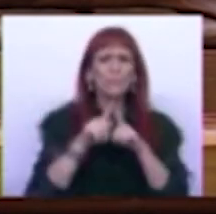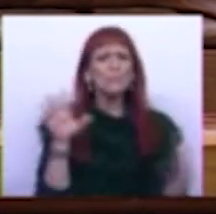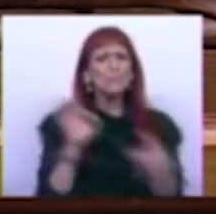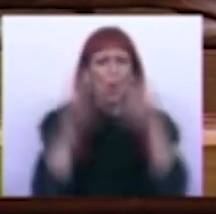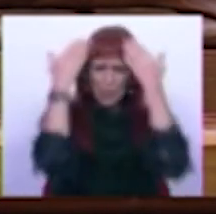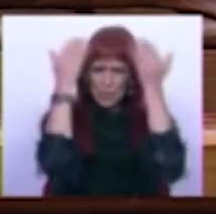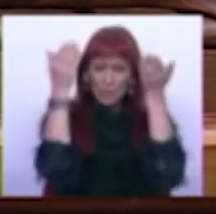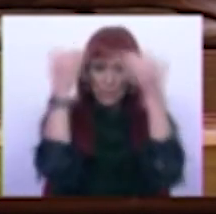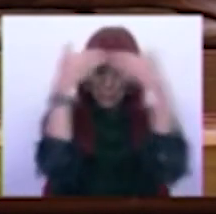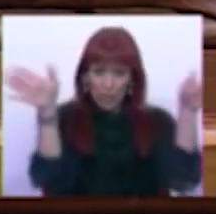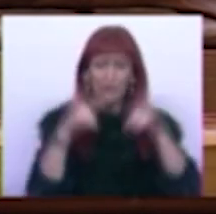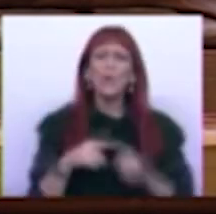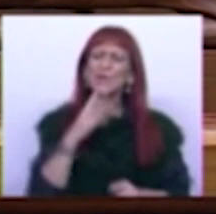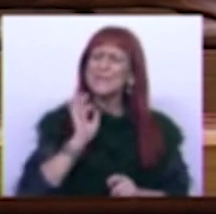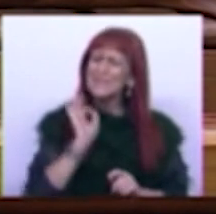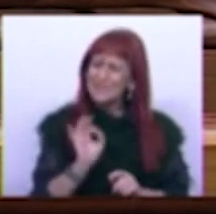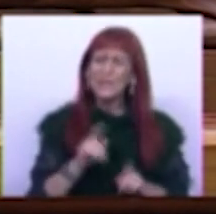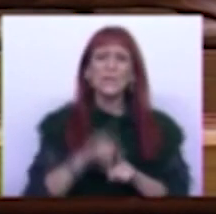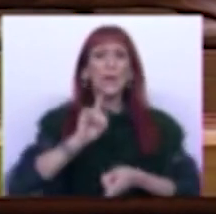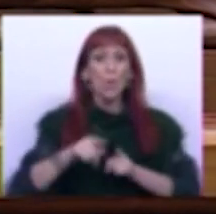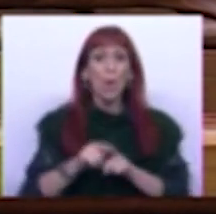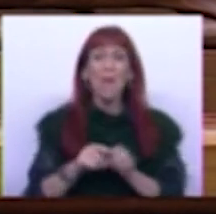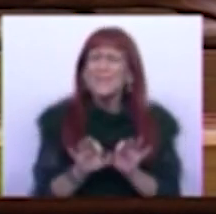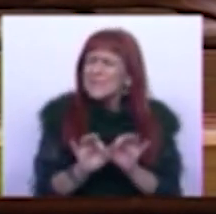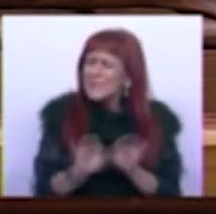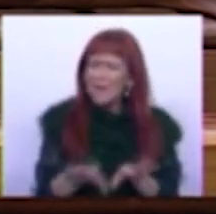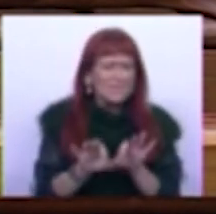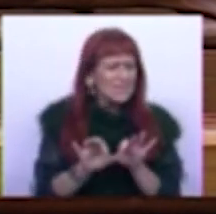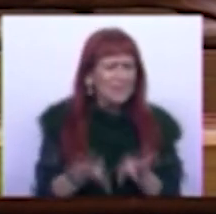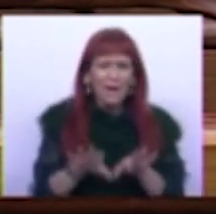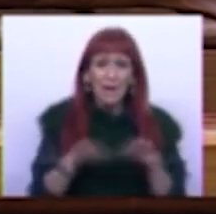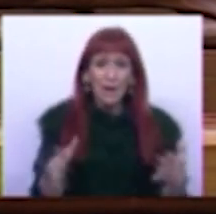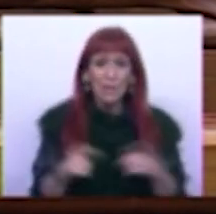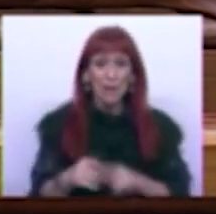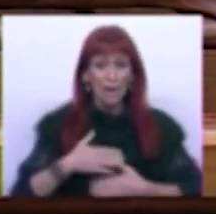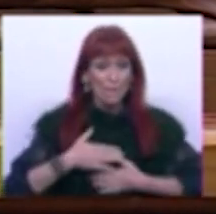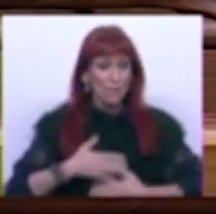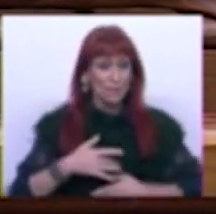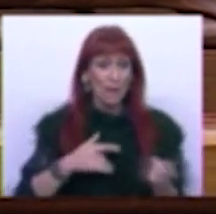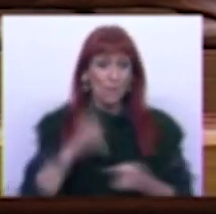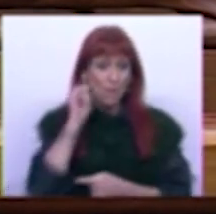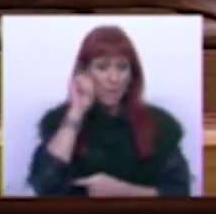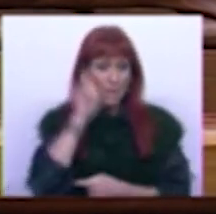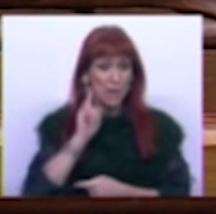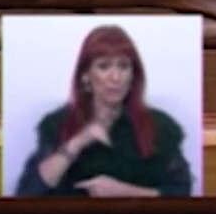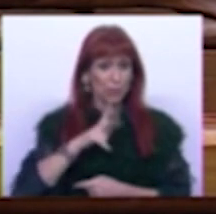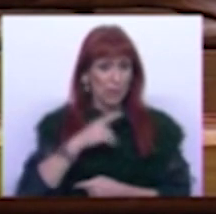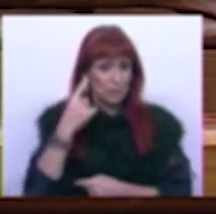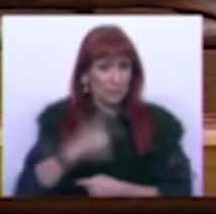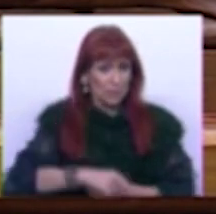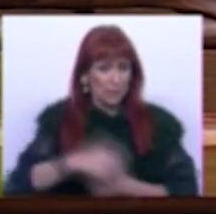democrática. Estamos certos de que foi exatamente esta a vontade das portuguesas e dos